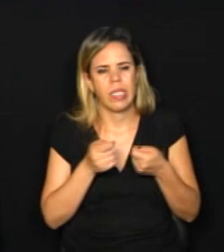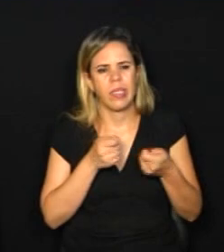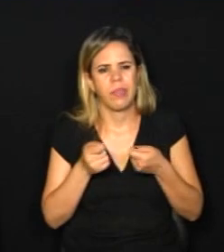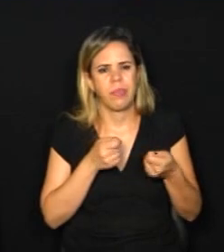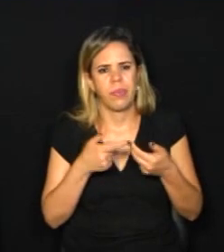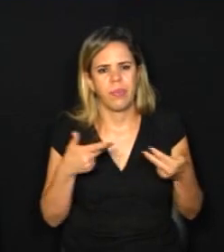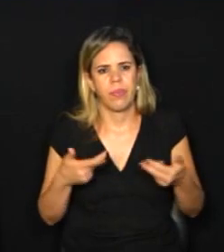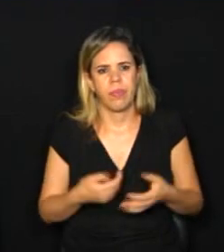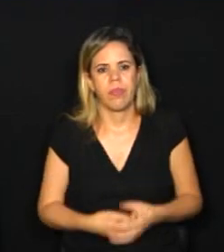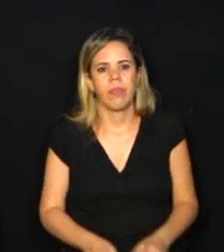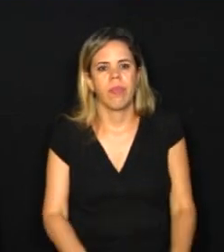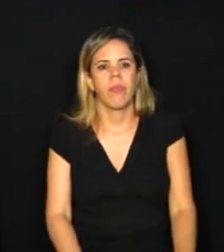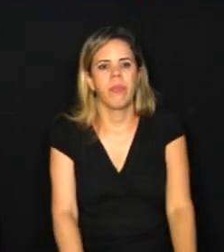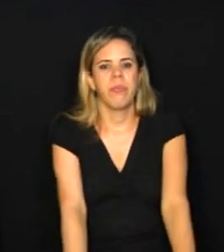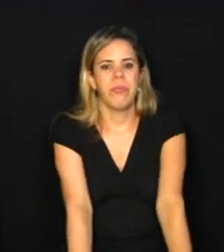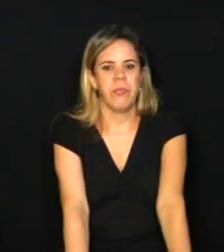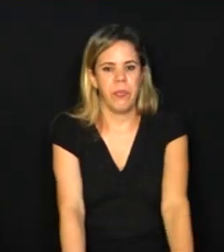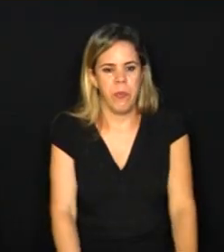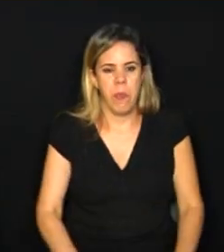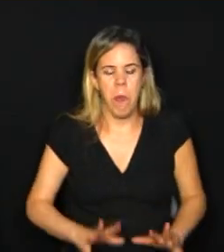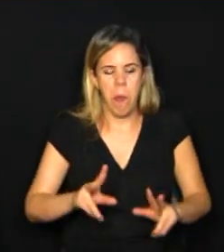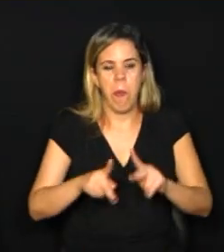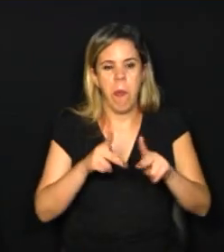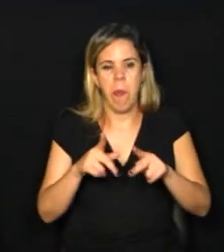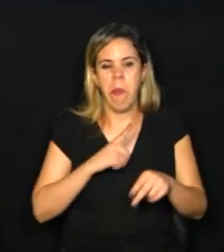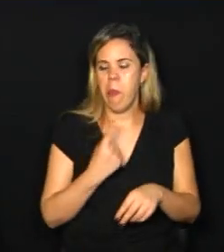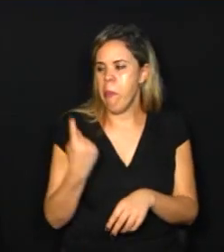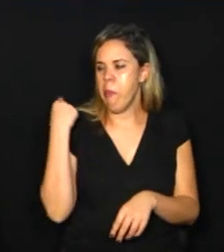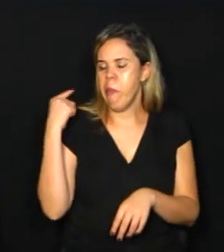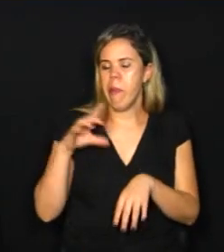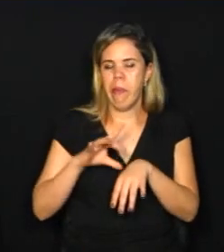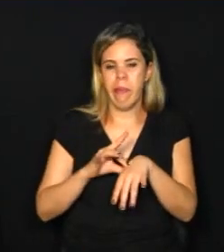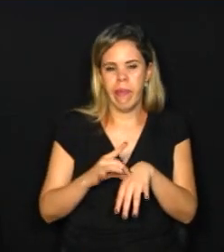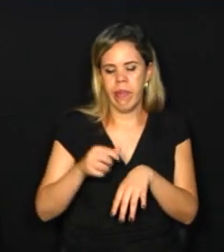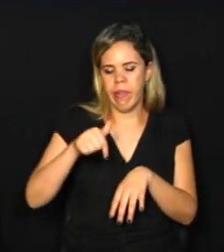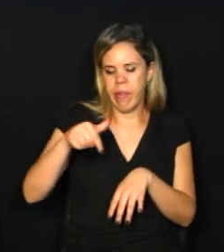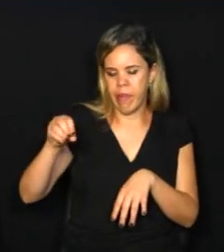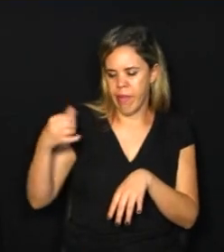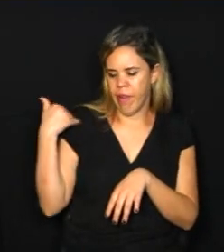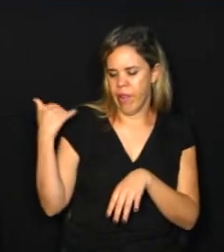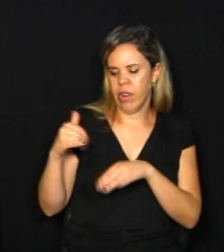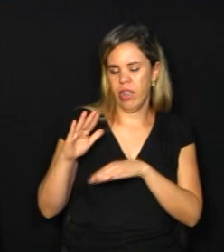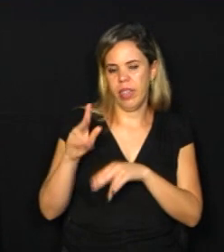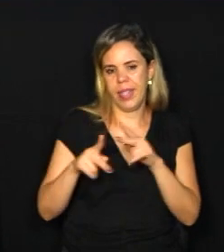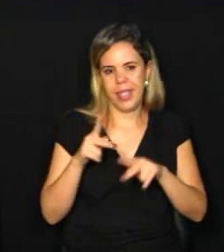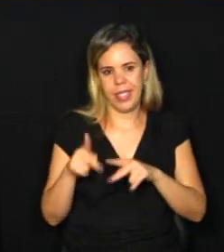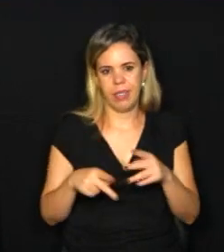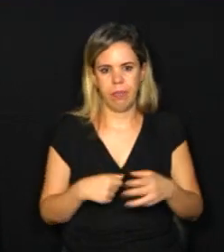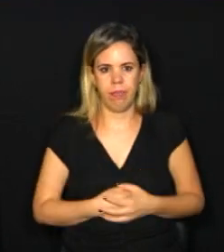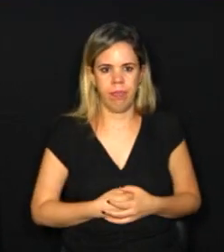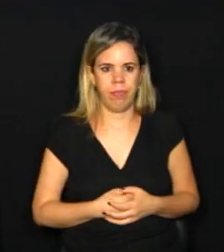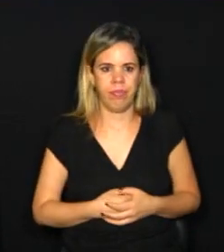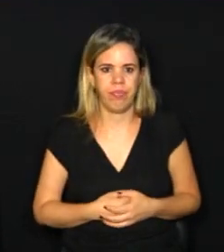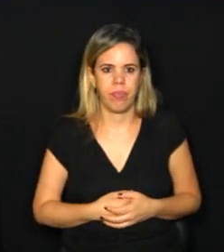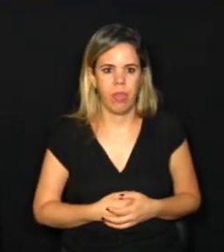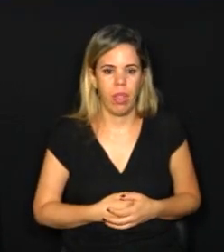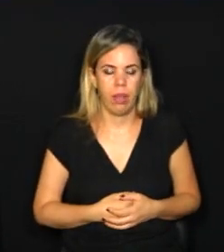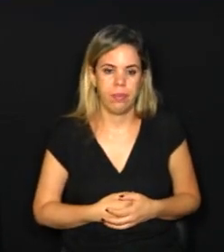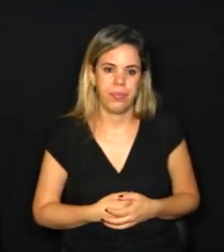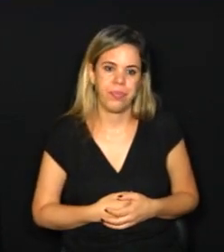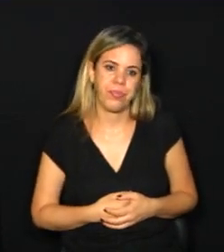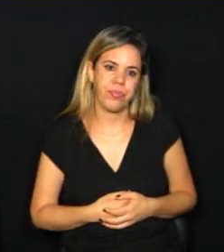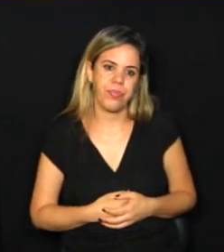essa questão aqui. Todos eles tinham mais de 70 anos. Segue aqui a